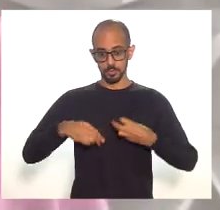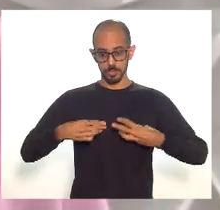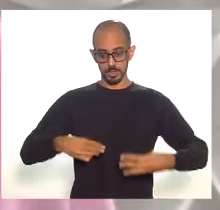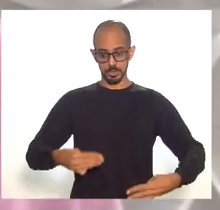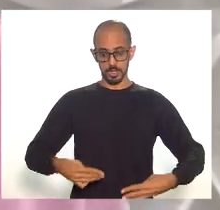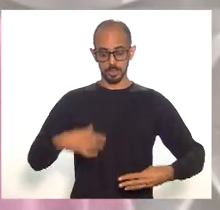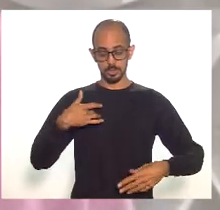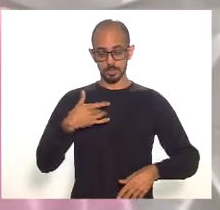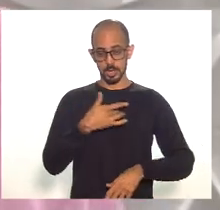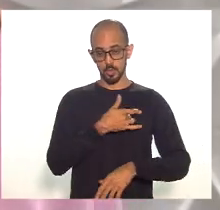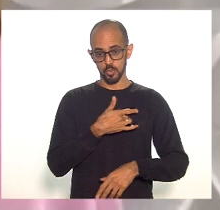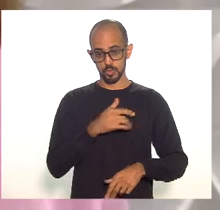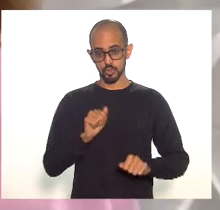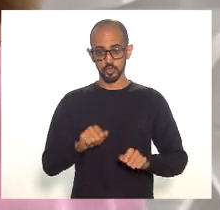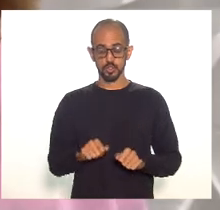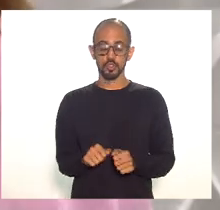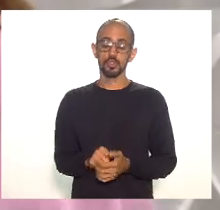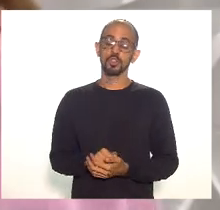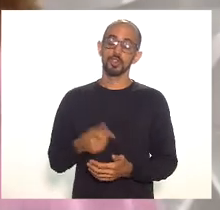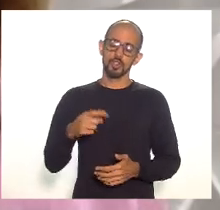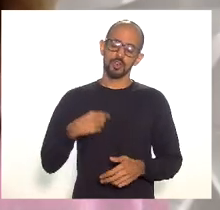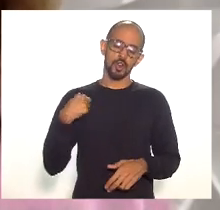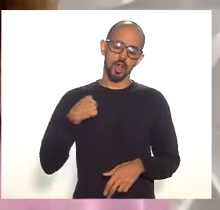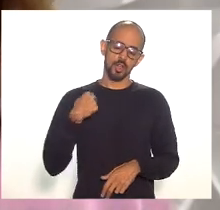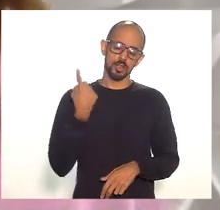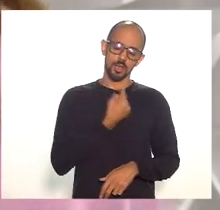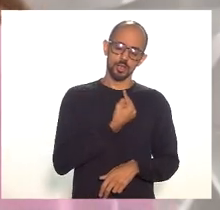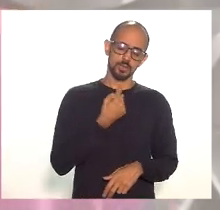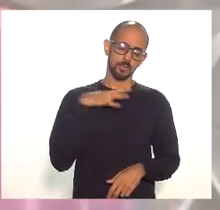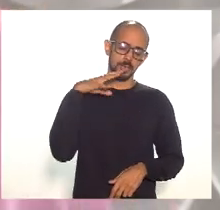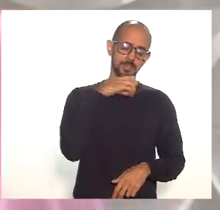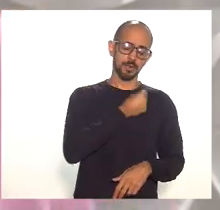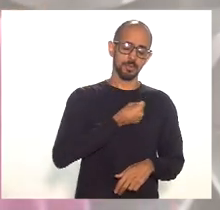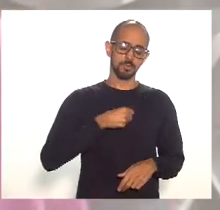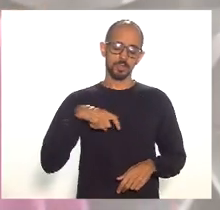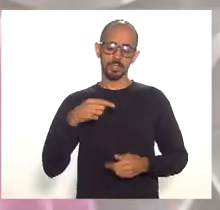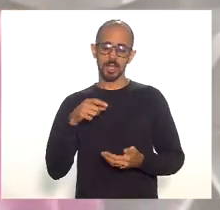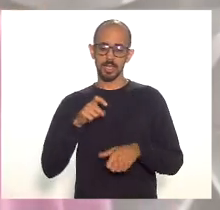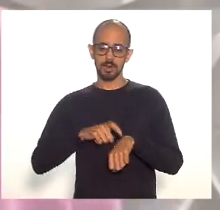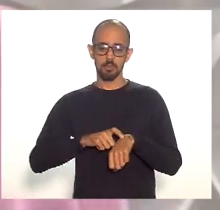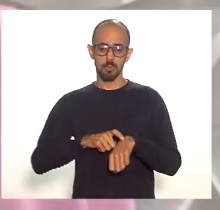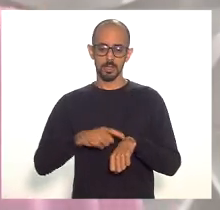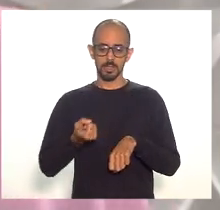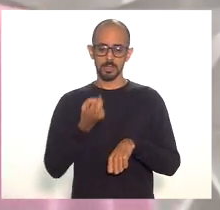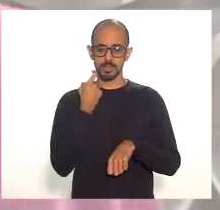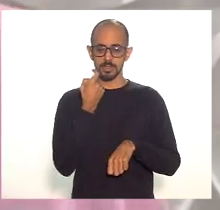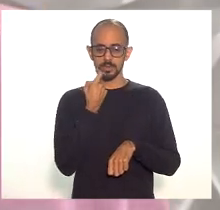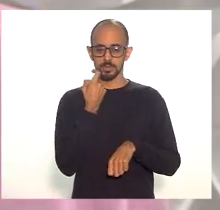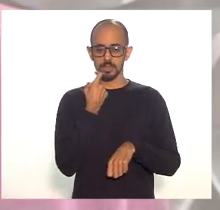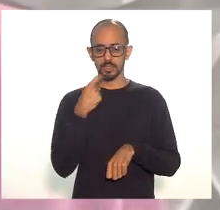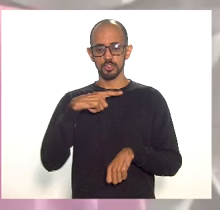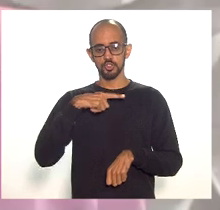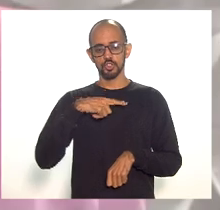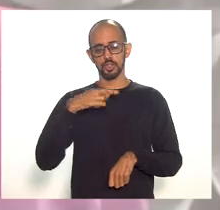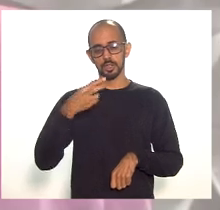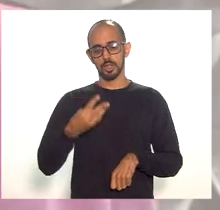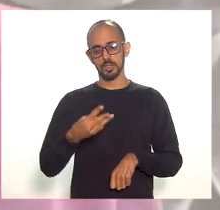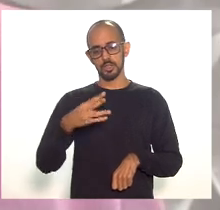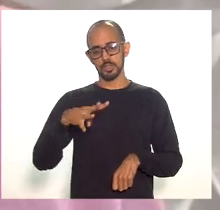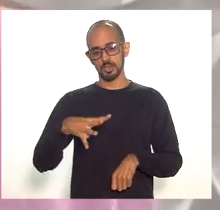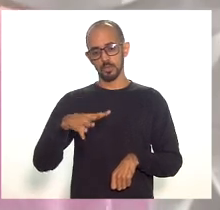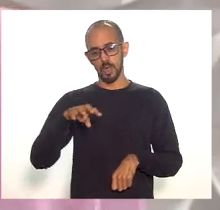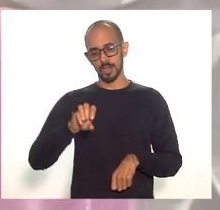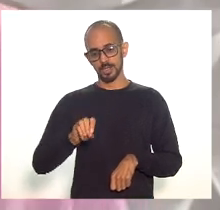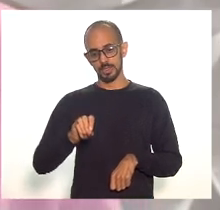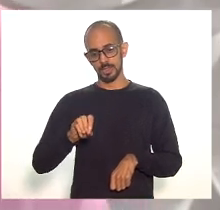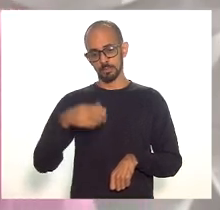Saúde, e verificamos que naquele momento, na sexta-feira, haviam cerca de 340 pessoas à espera por